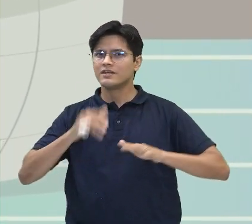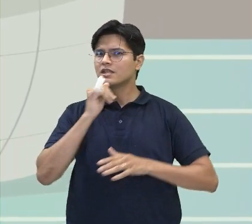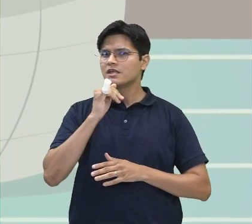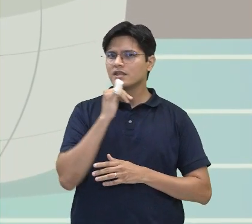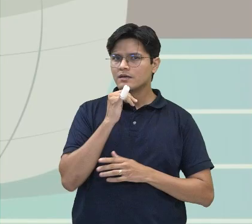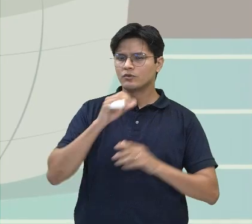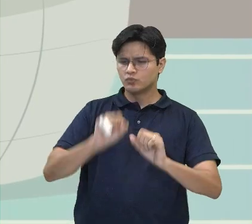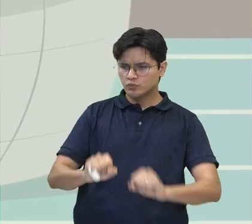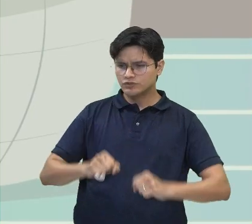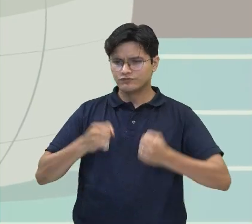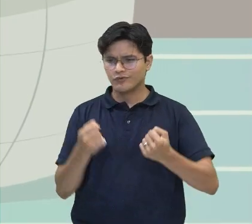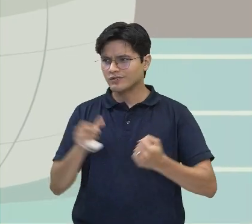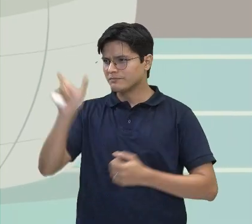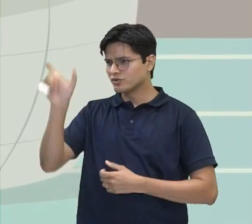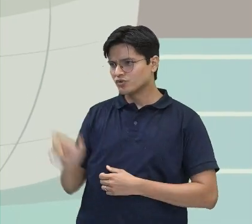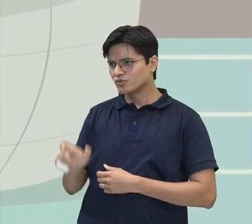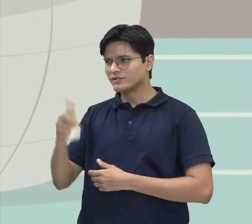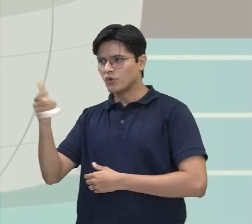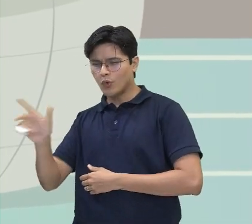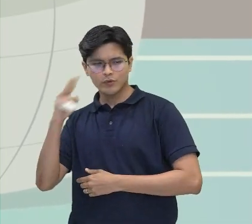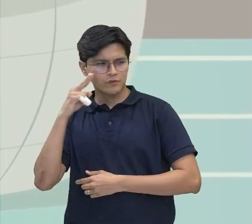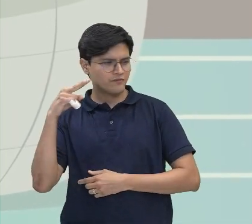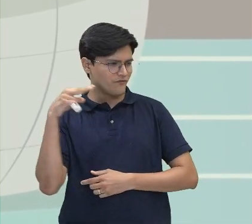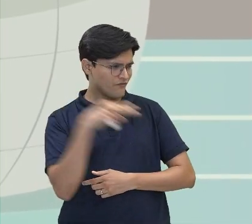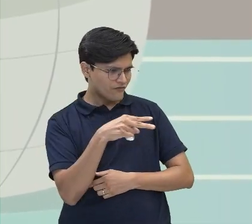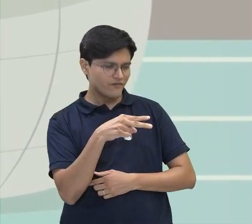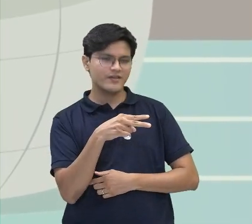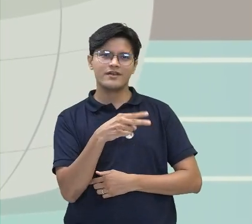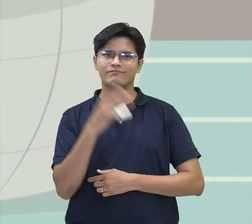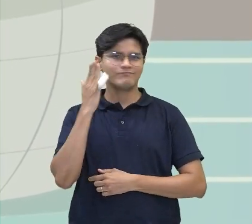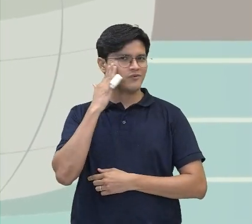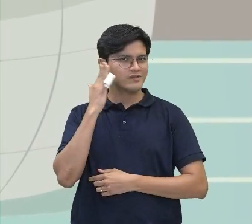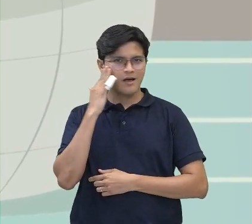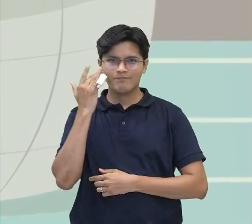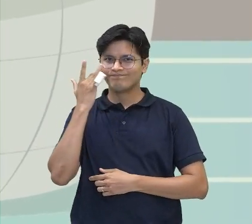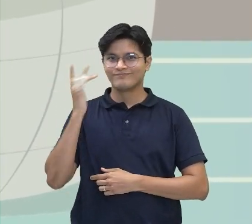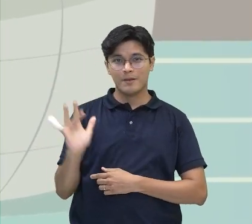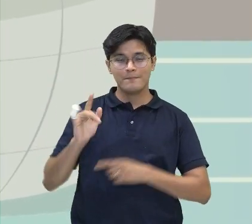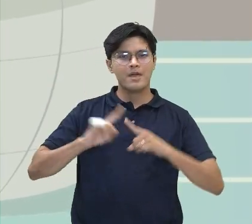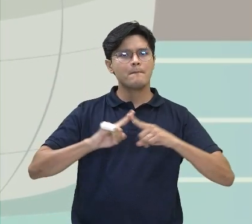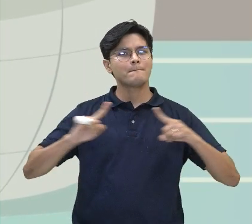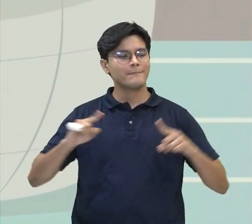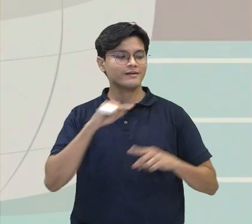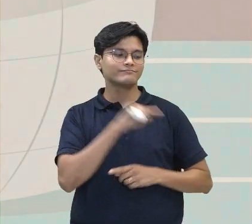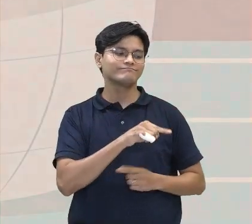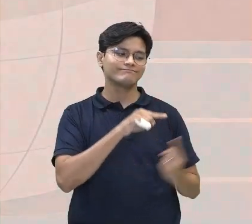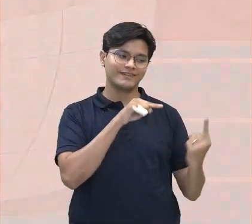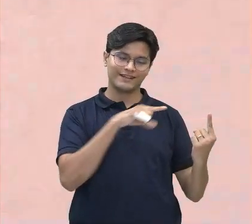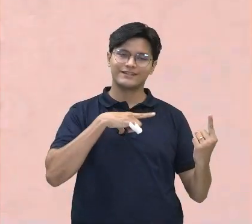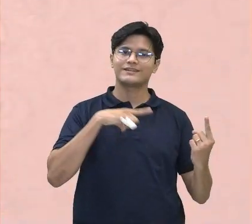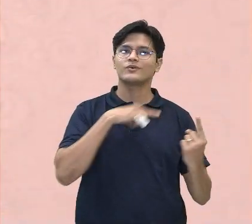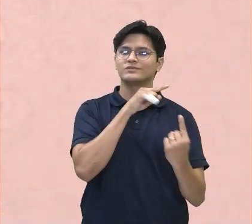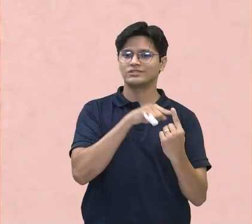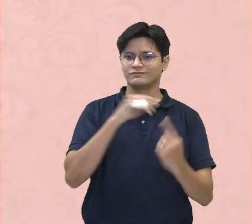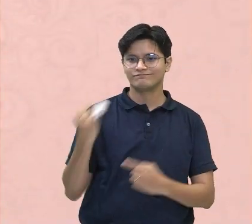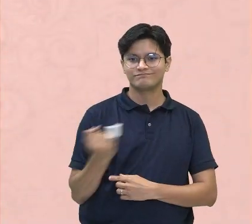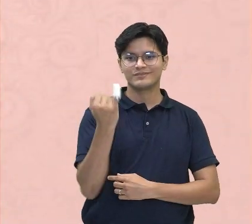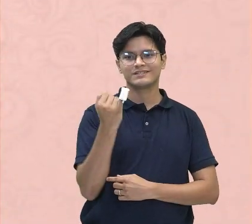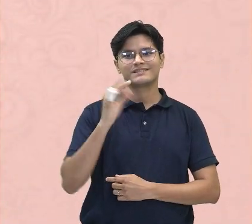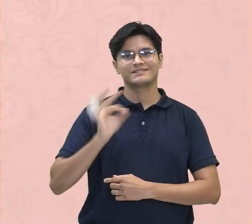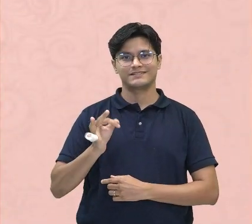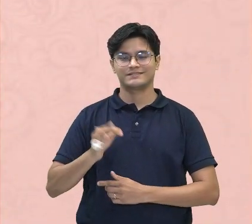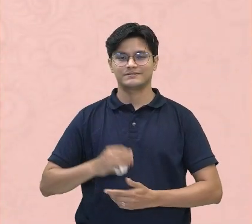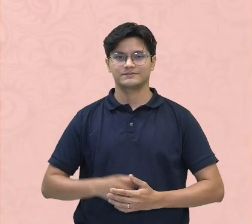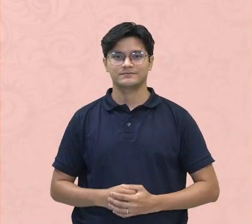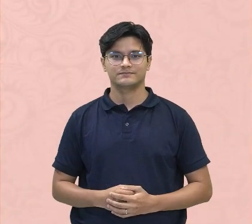essencial. Esta história nos mostra que cada um tem seu papel, mas nem sempre o mérito é devidamente